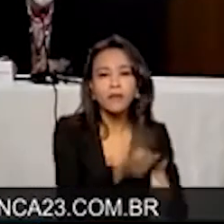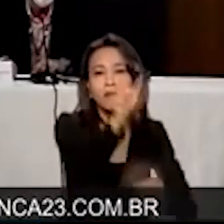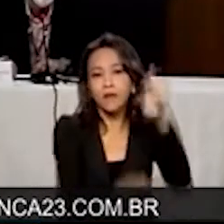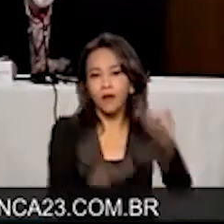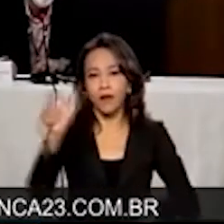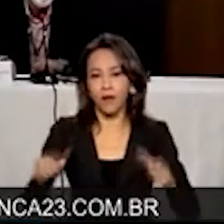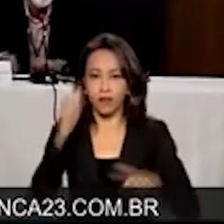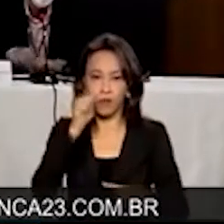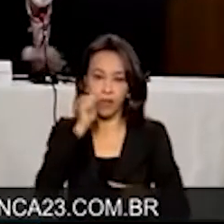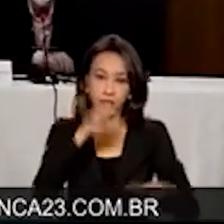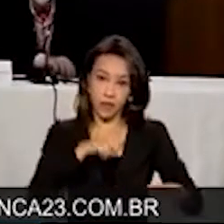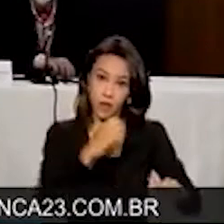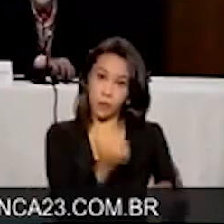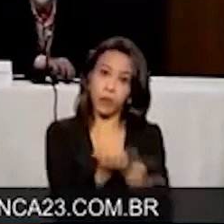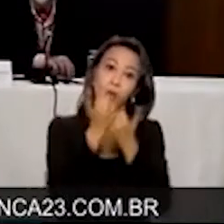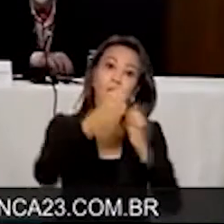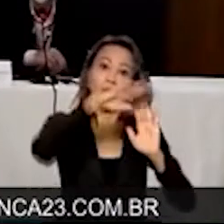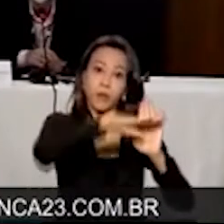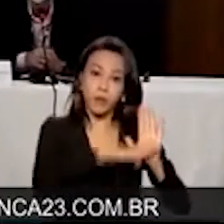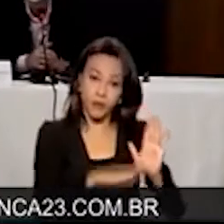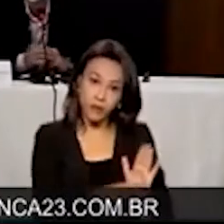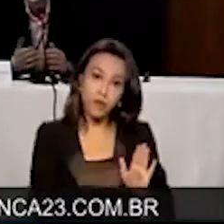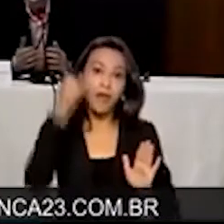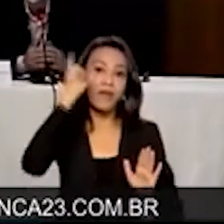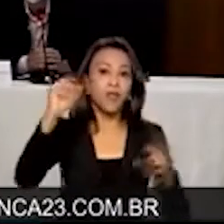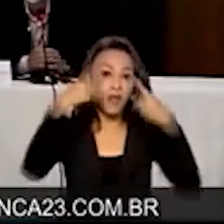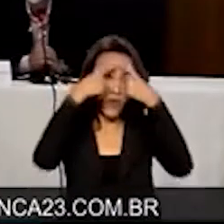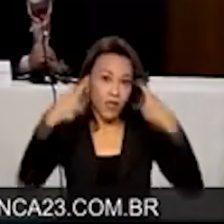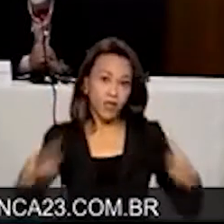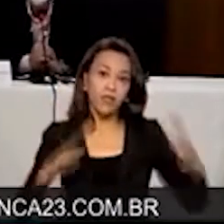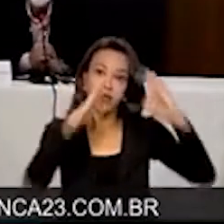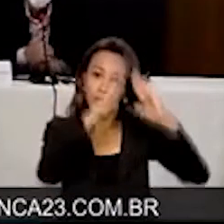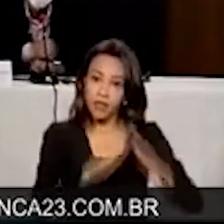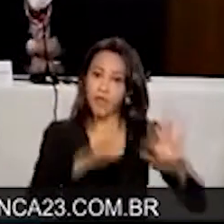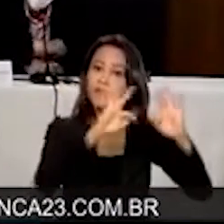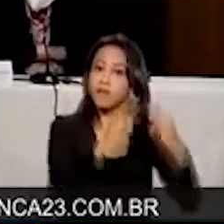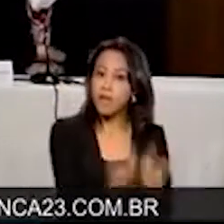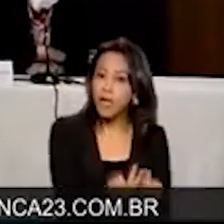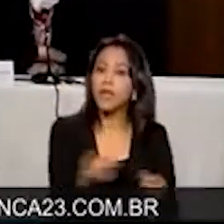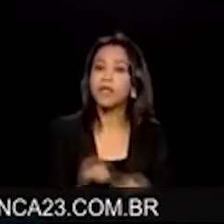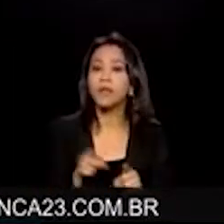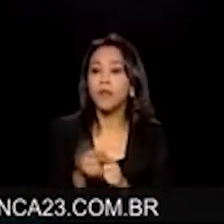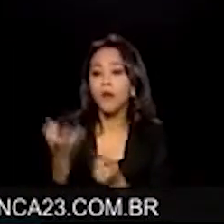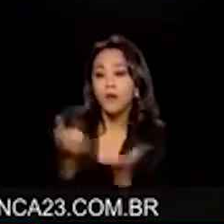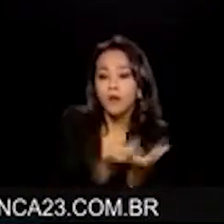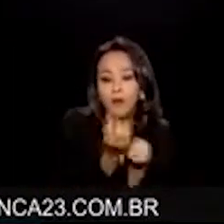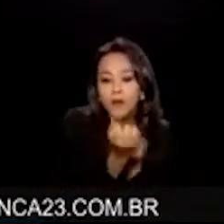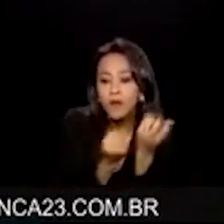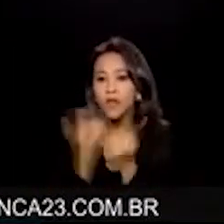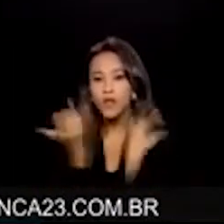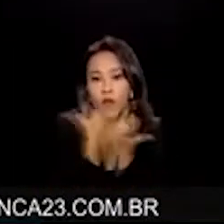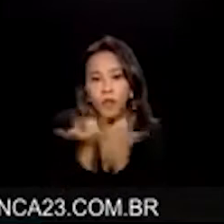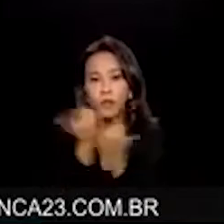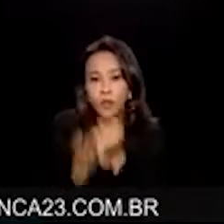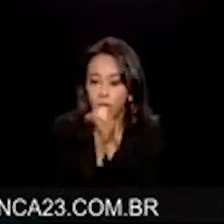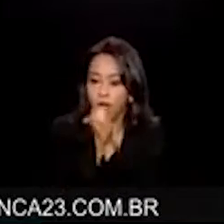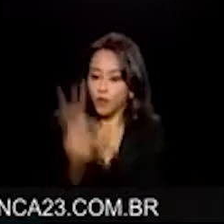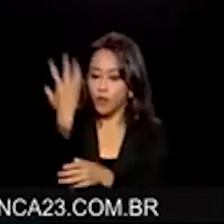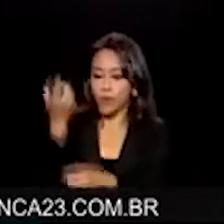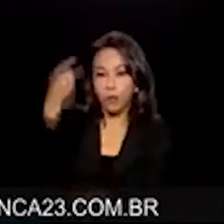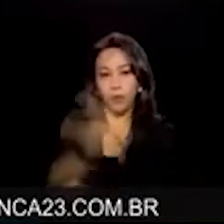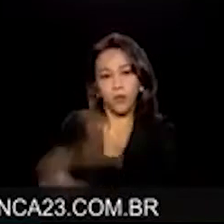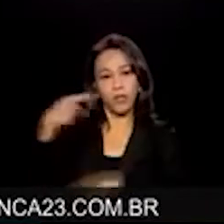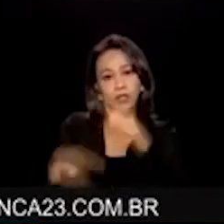assistidas pelos programas de prevenção à violência doméstica e familiar e também coletar dados para a implantação de políticas